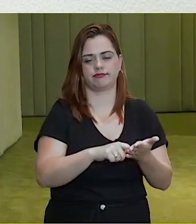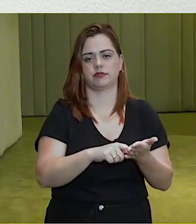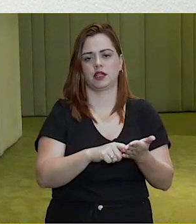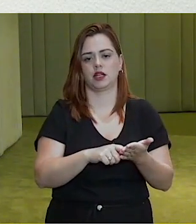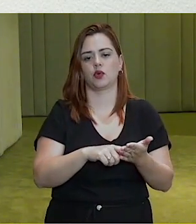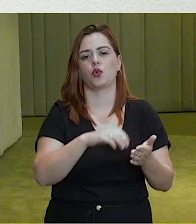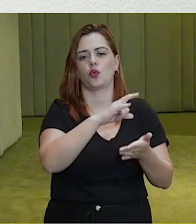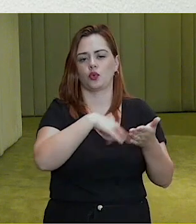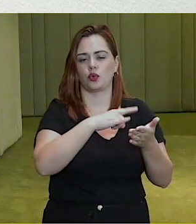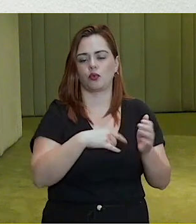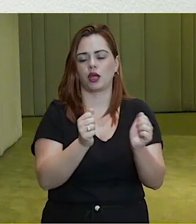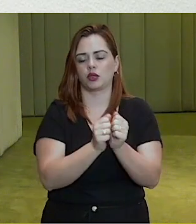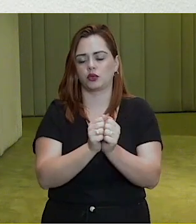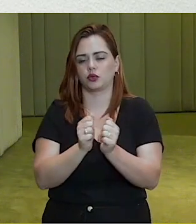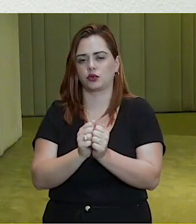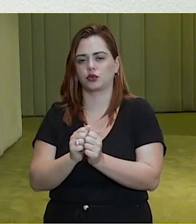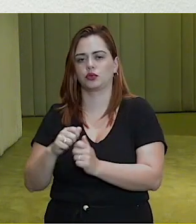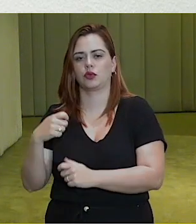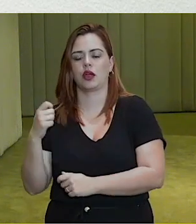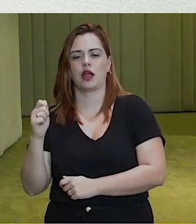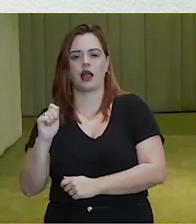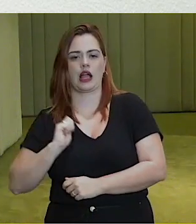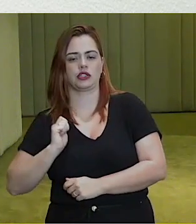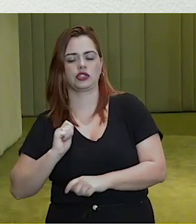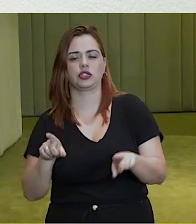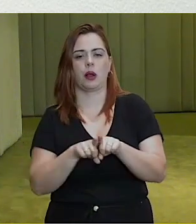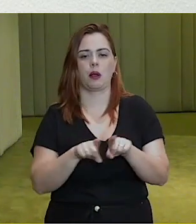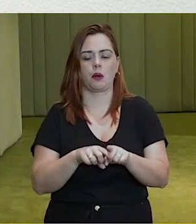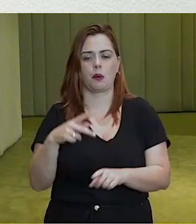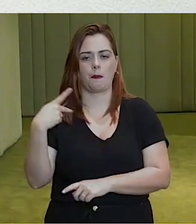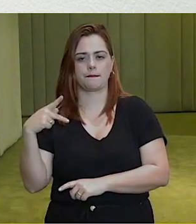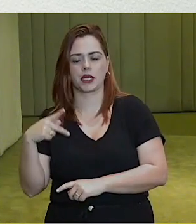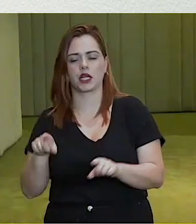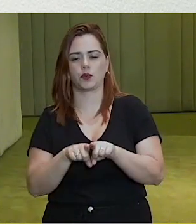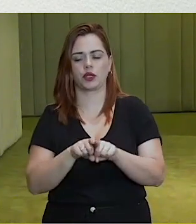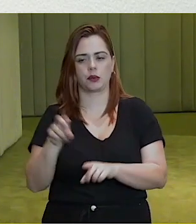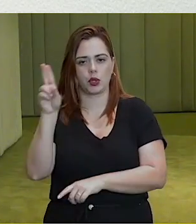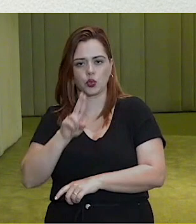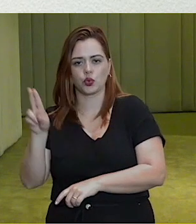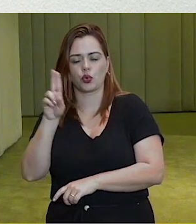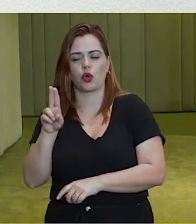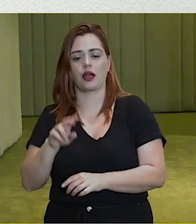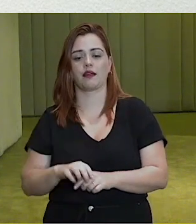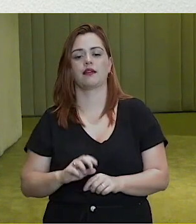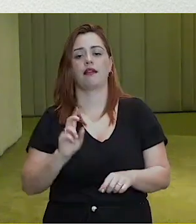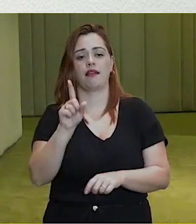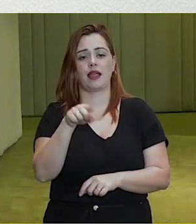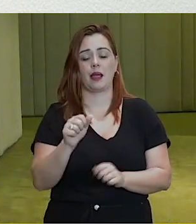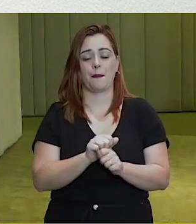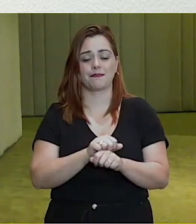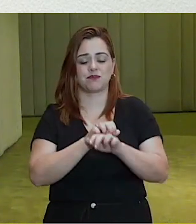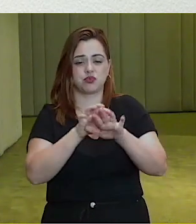homólogos de Argentina, Paraguai e Uruguai, o estabelecimento do Mercado Comum do Sul era o mais